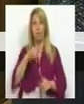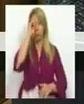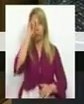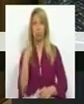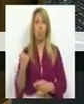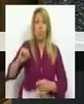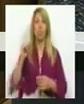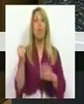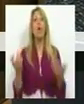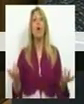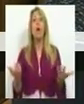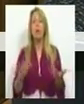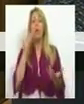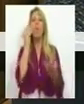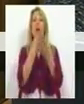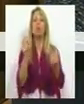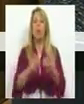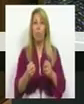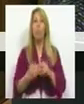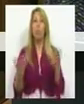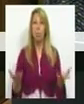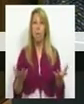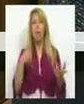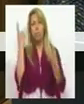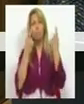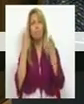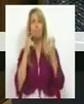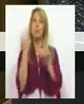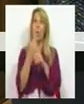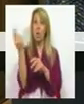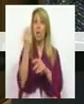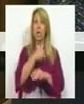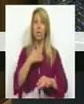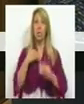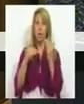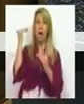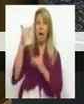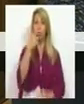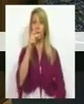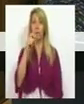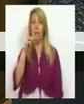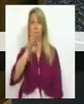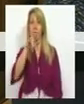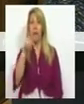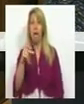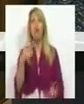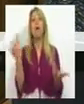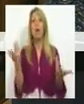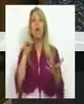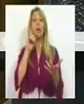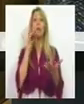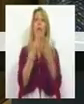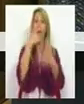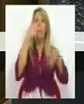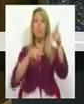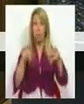este problema? Pondera criar a Unidade Local de Saúde do Alto Tâmega? Que garantias dá aos cidadãos e ao Parlamento